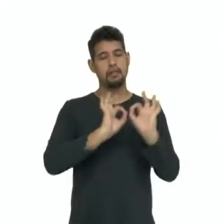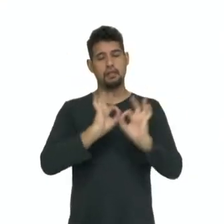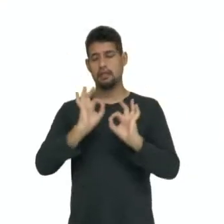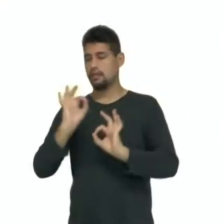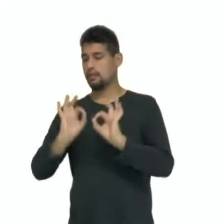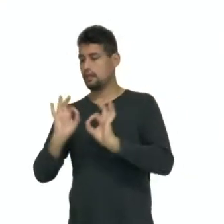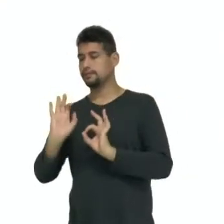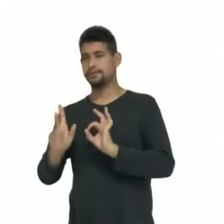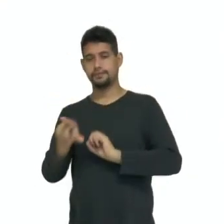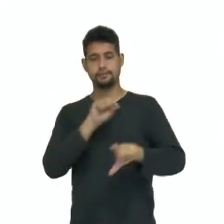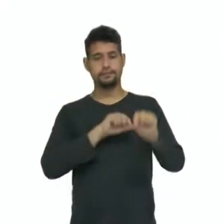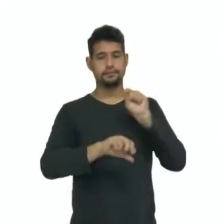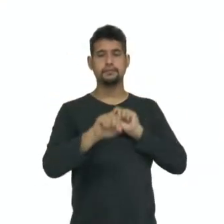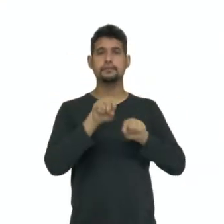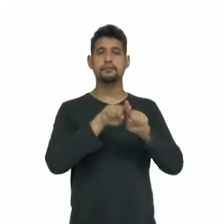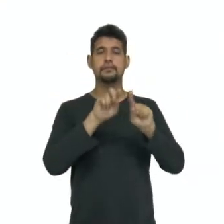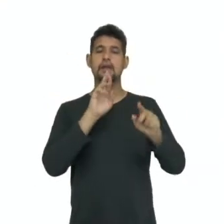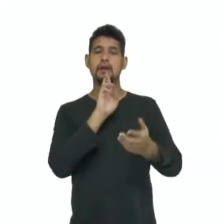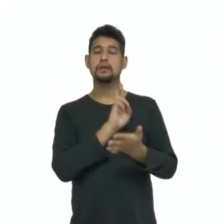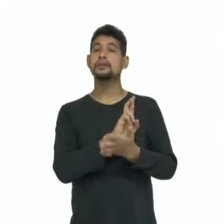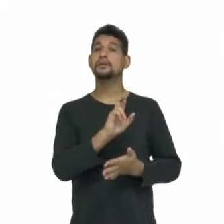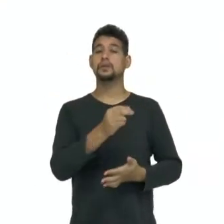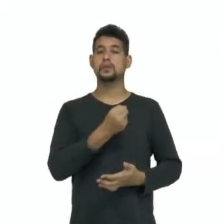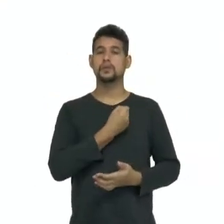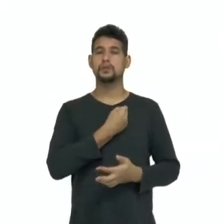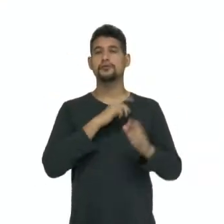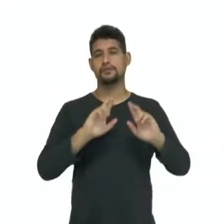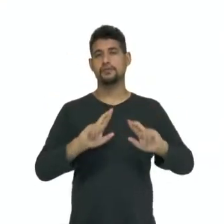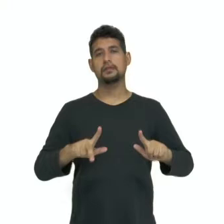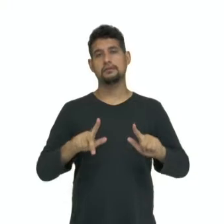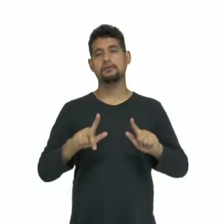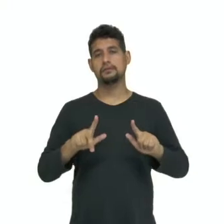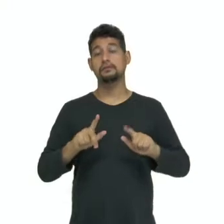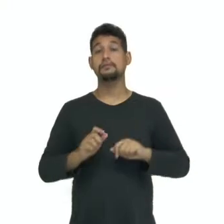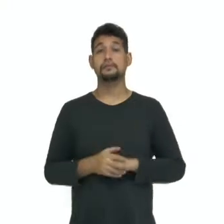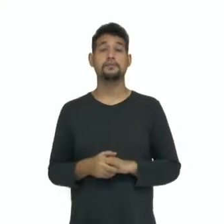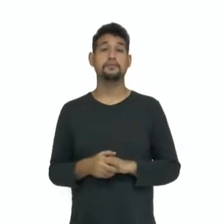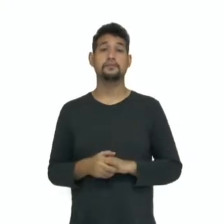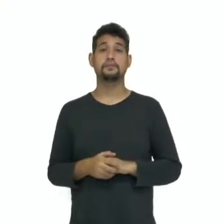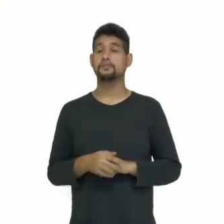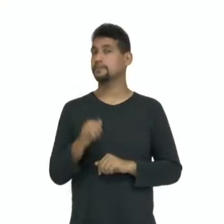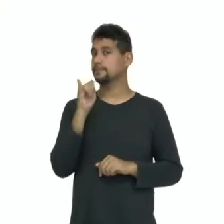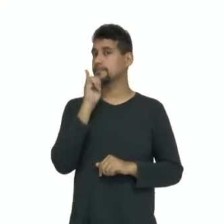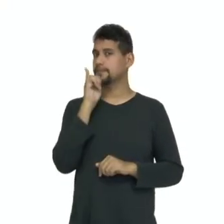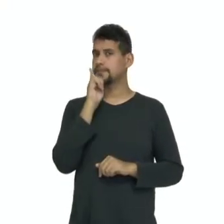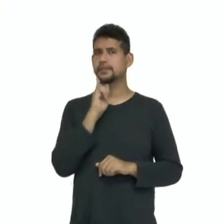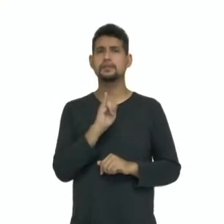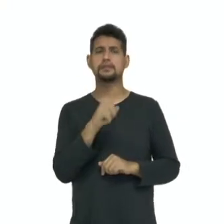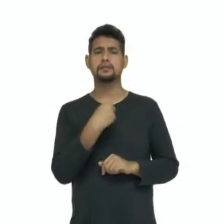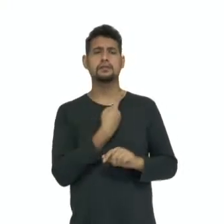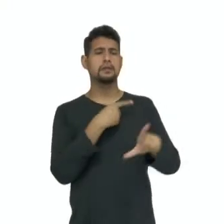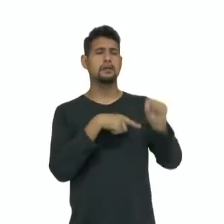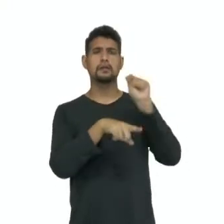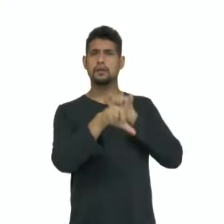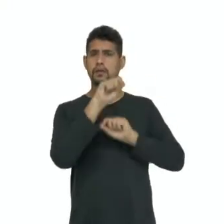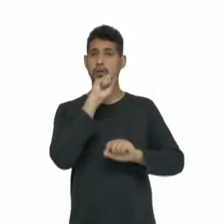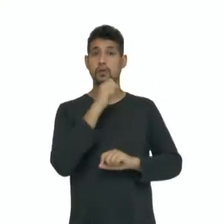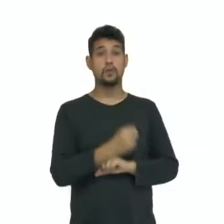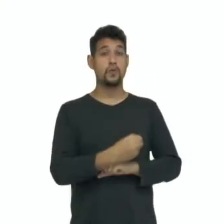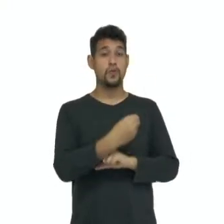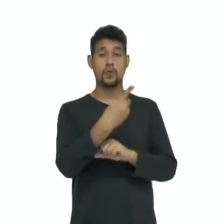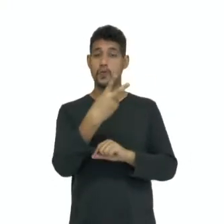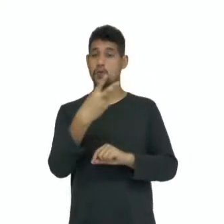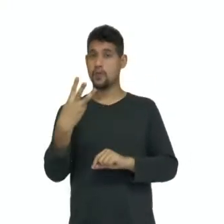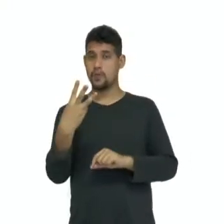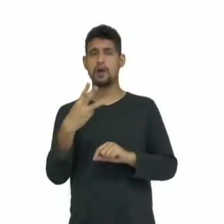algarismos escolhidos resulta em números diferentes, certo? Por exemplo, escolhendo os algarismos 1, 2 e